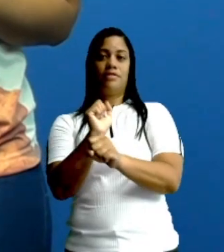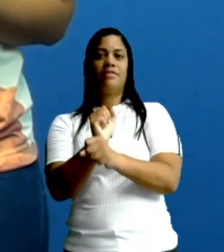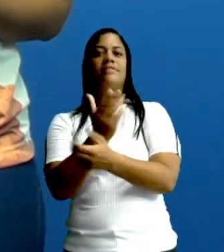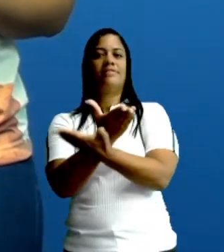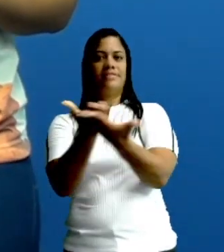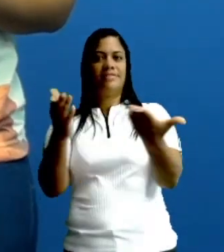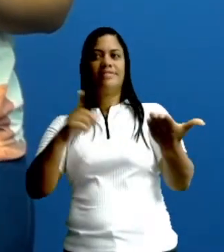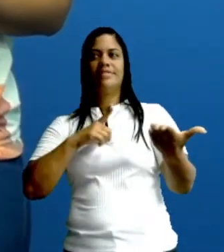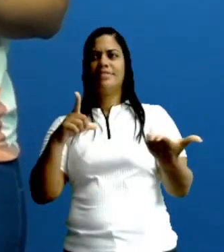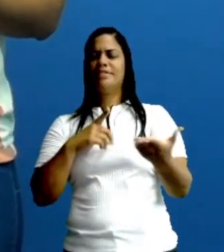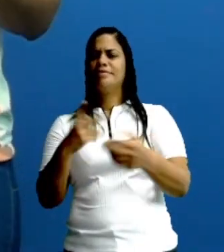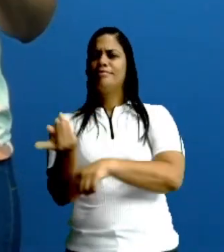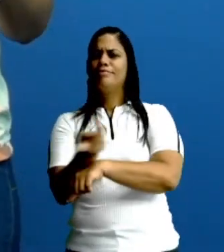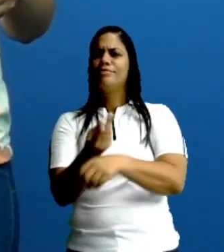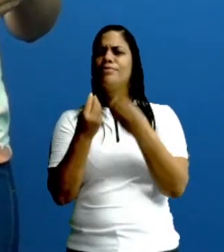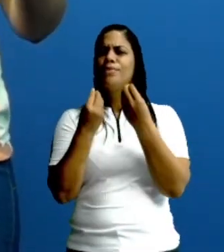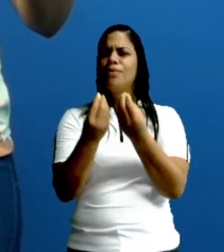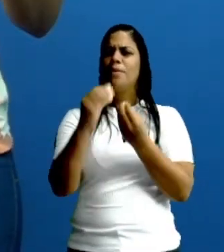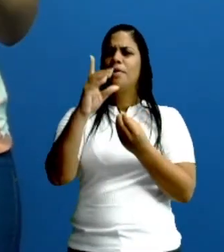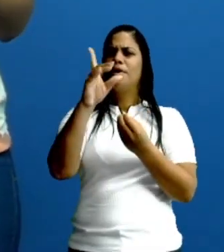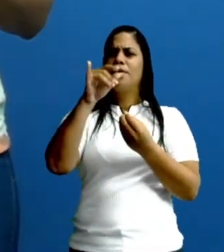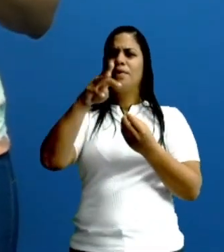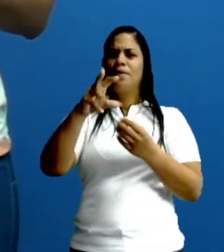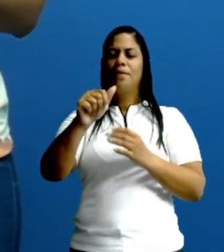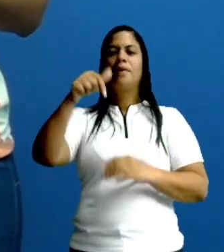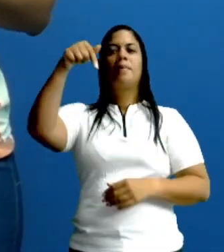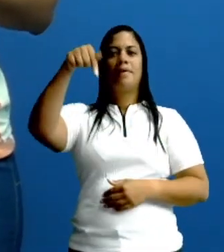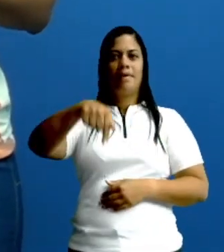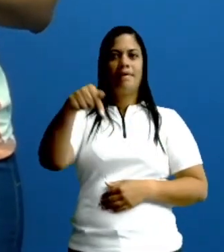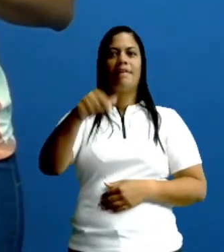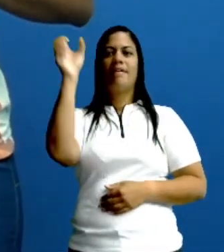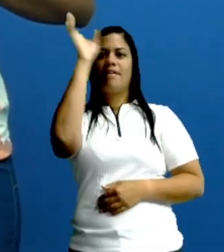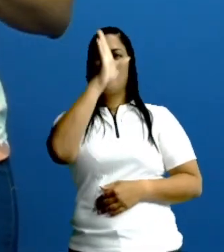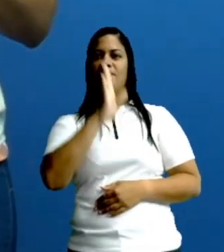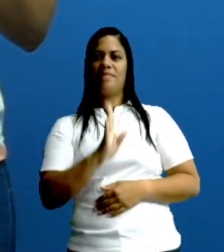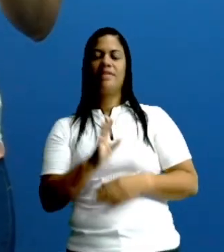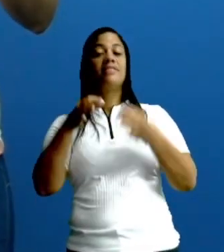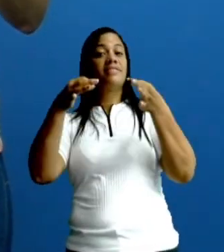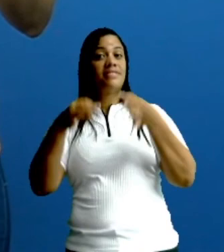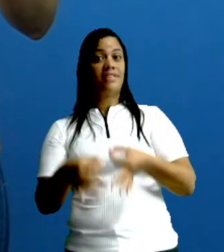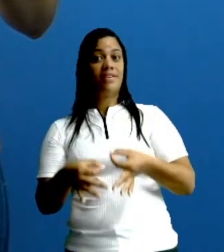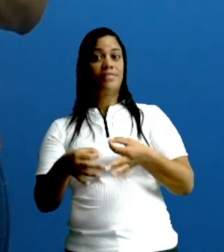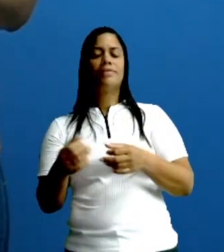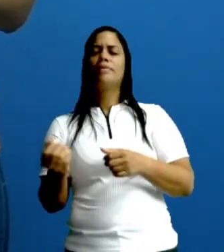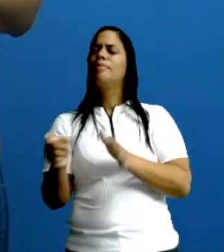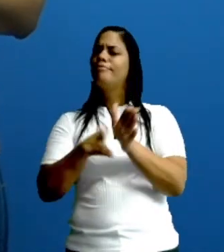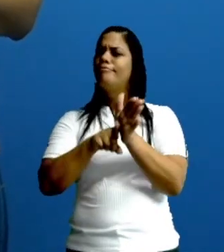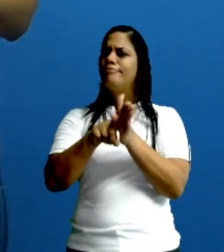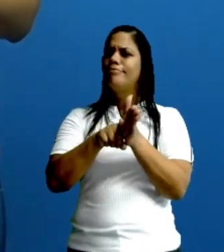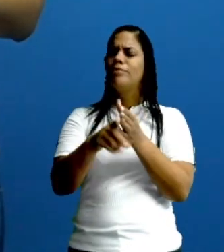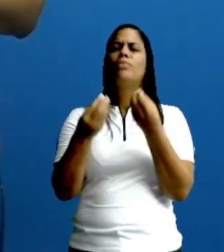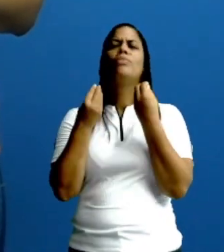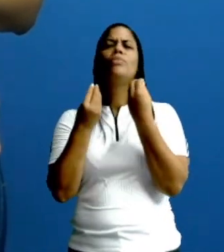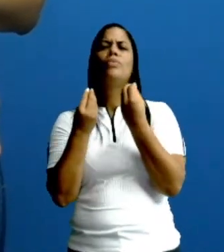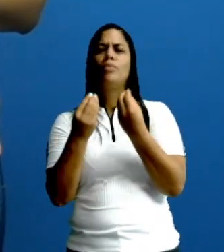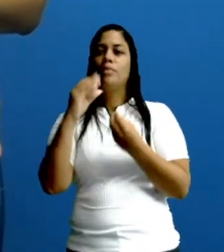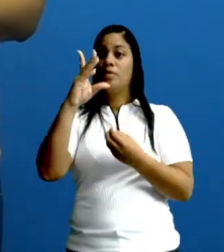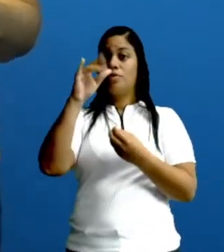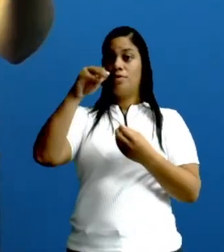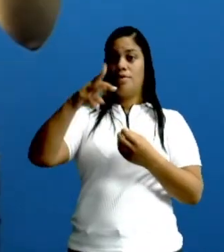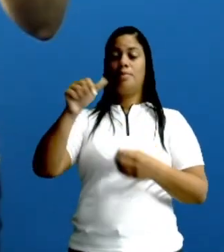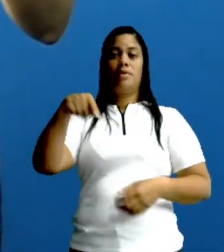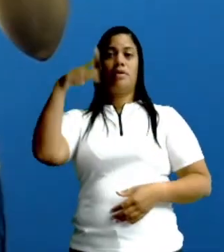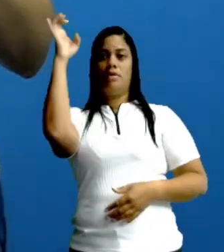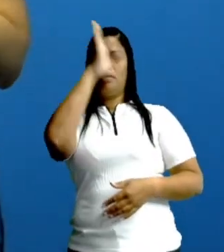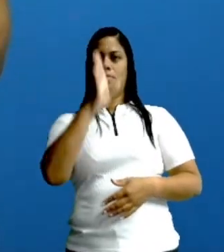sim, faça essa pesquisa de como é o clima aqui no nosso Brasil, tá certo? Pesquisa lá, como é o clima no Brasil